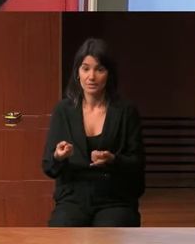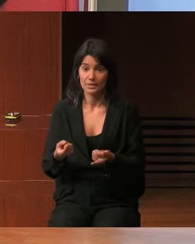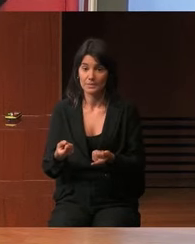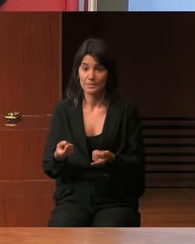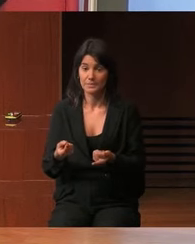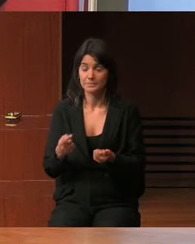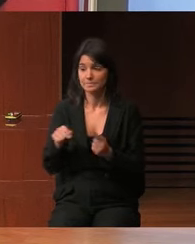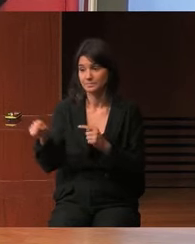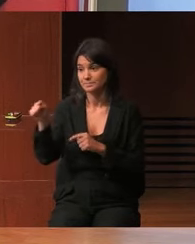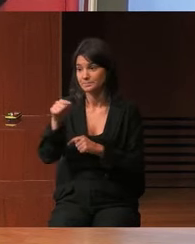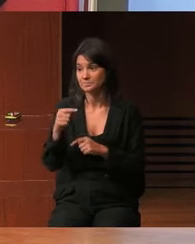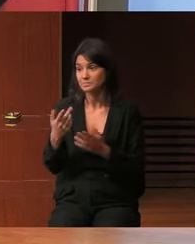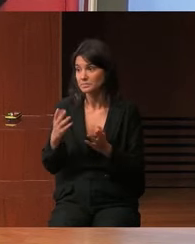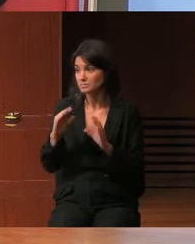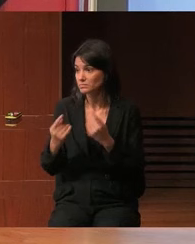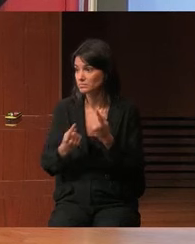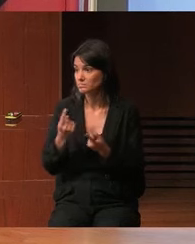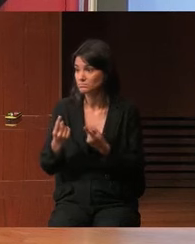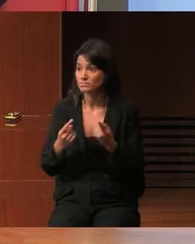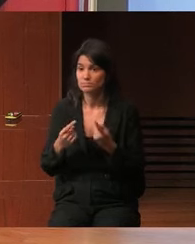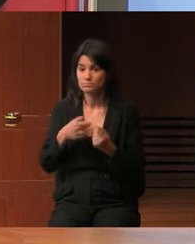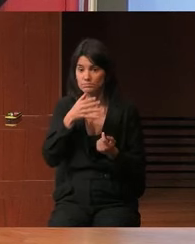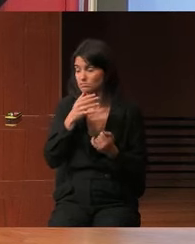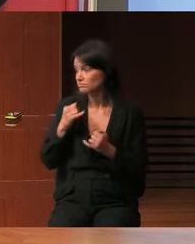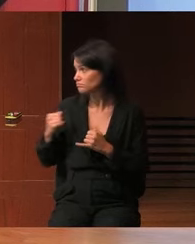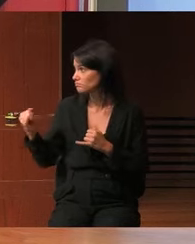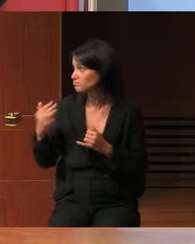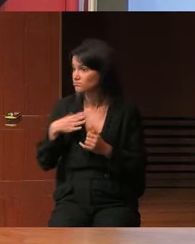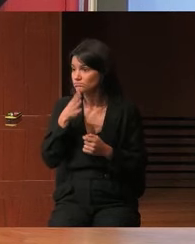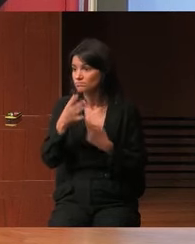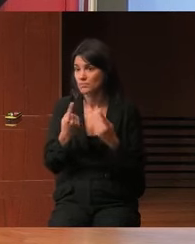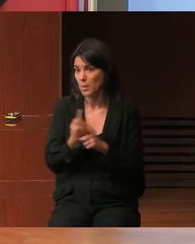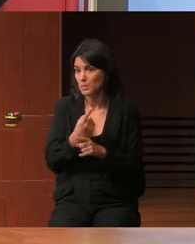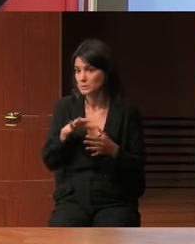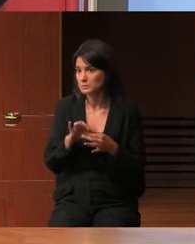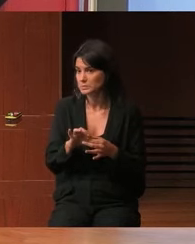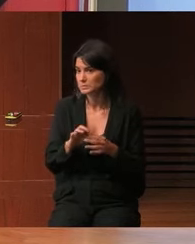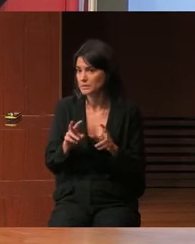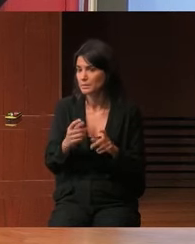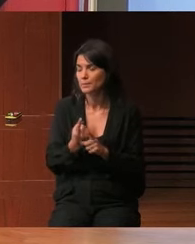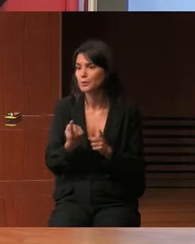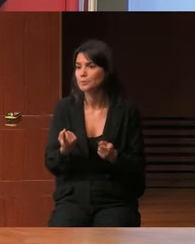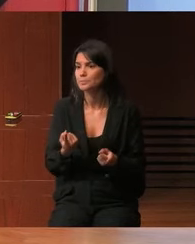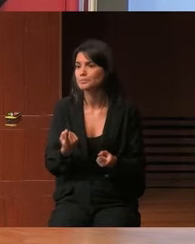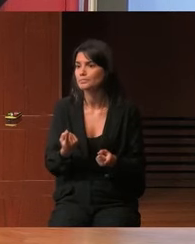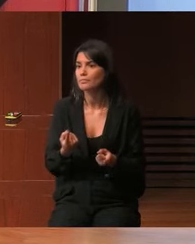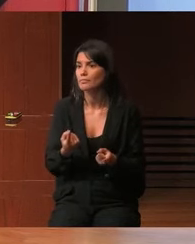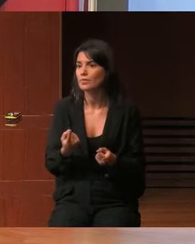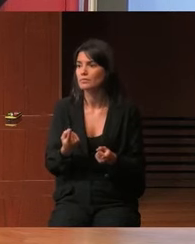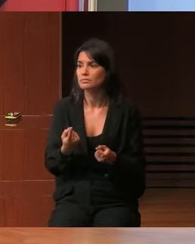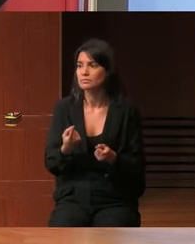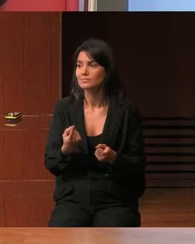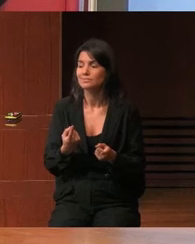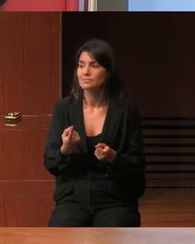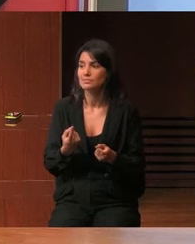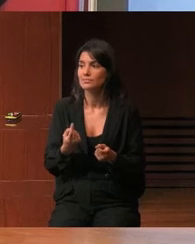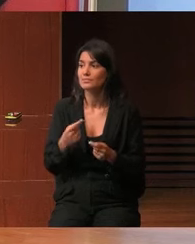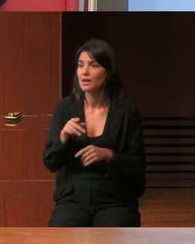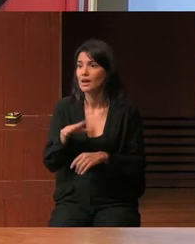com algum dos elementos da rede. Não sei se algum dos oradores quer dizer alguma coisa em relação ao tema, porque tem a ver com